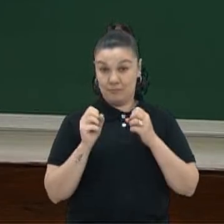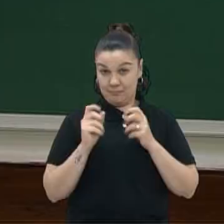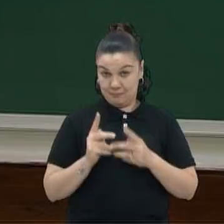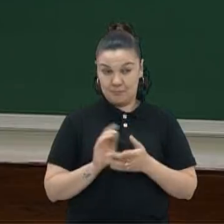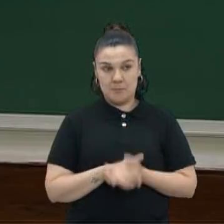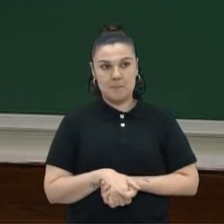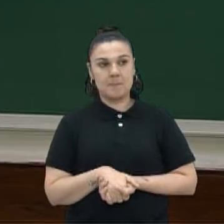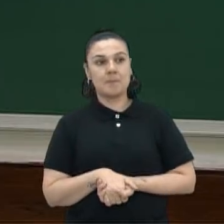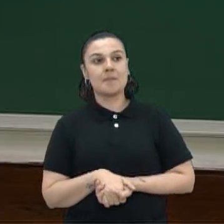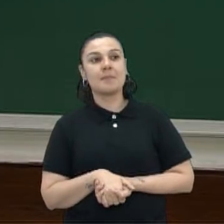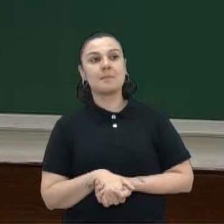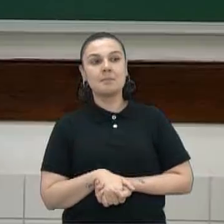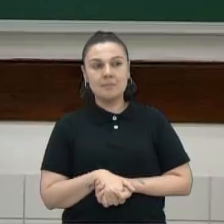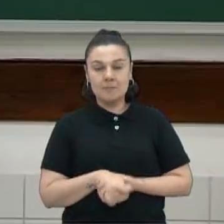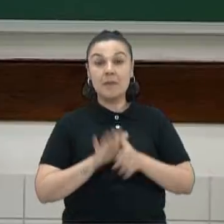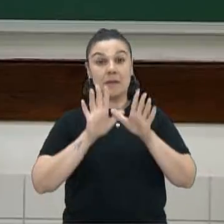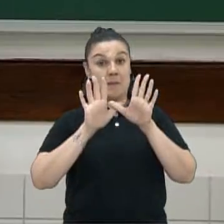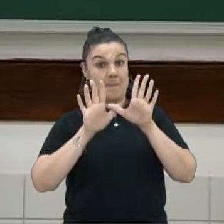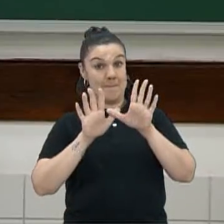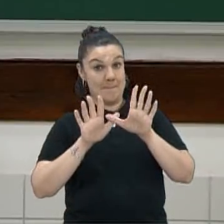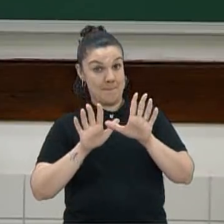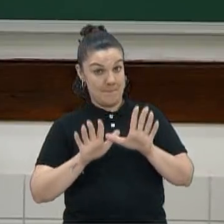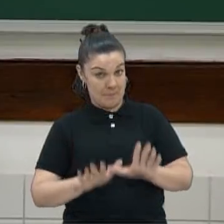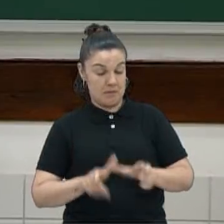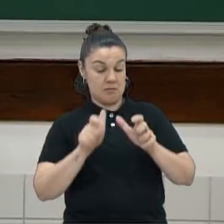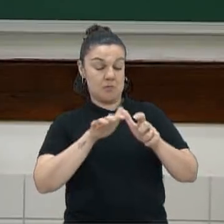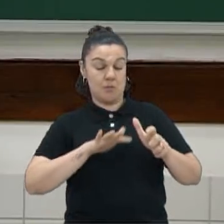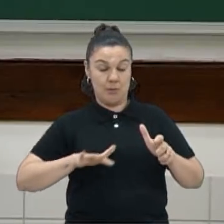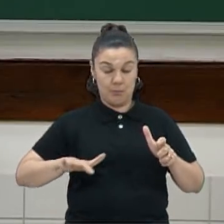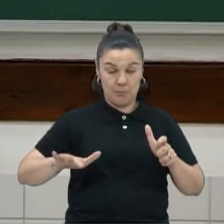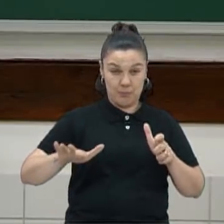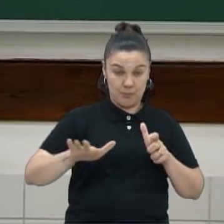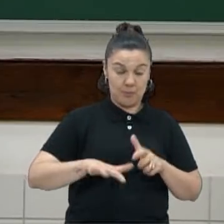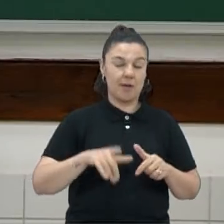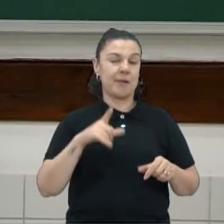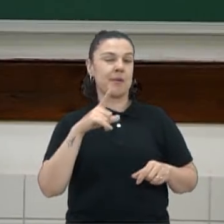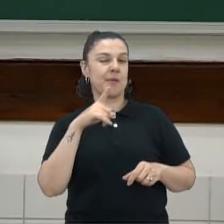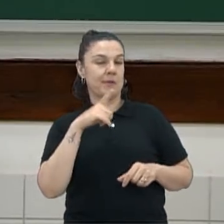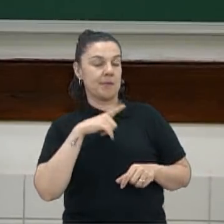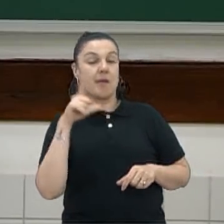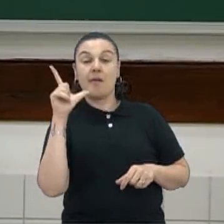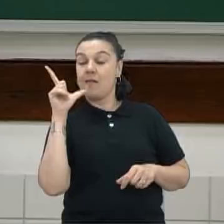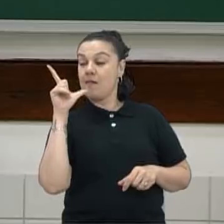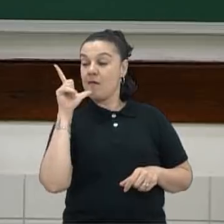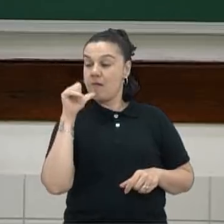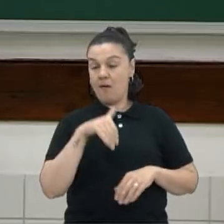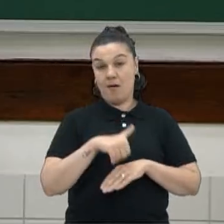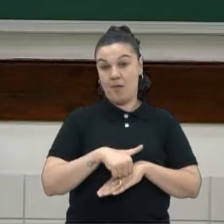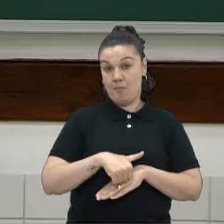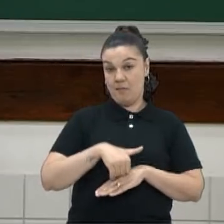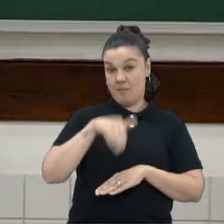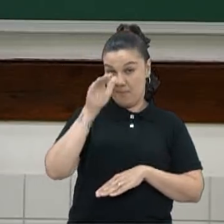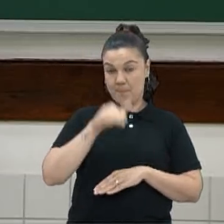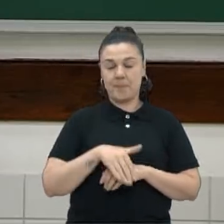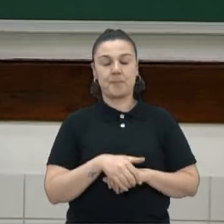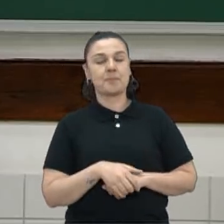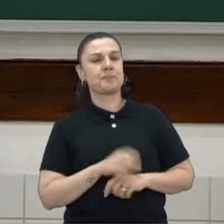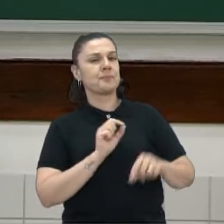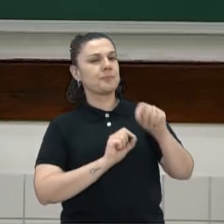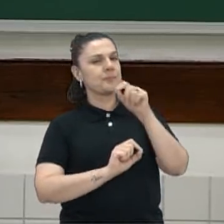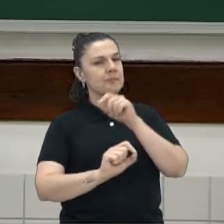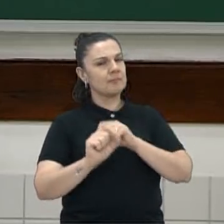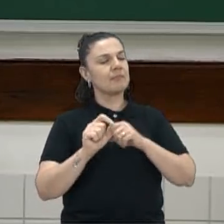intensidade. Mas, em lugares onde nós temos água com maior abundância, quem